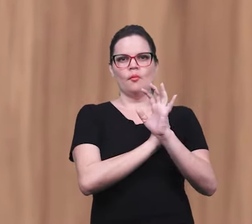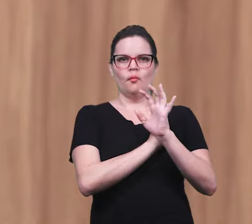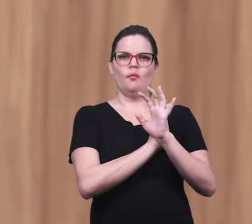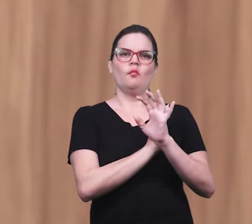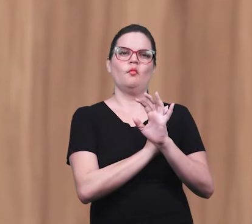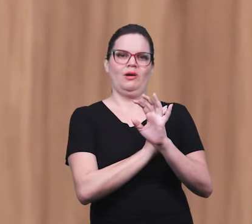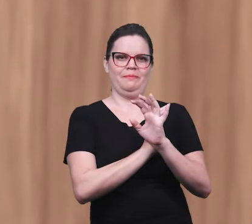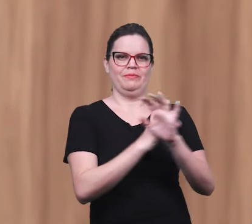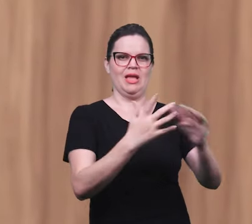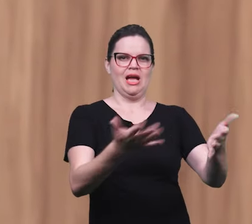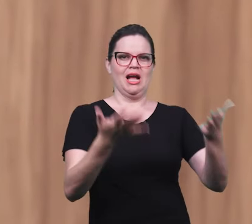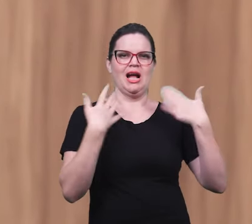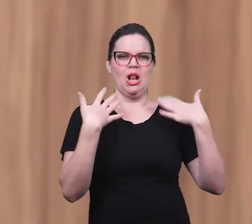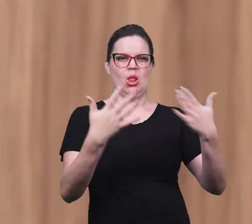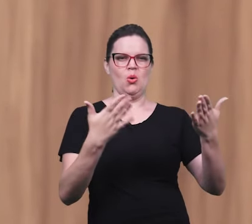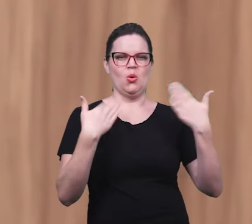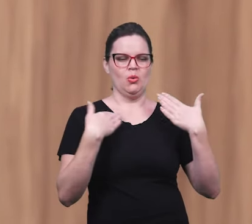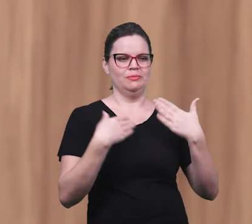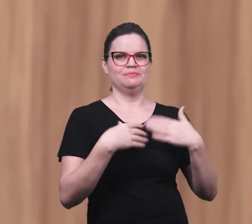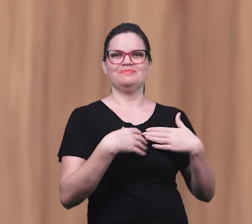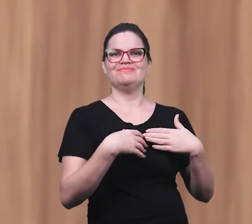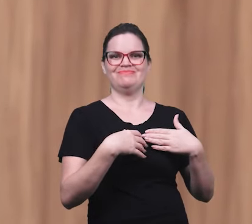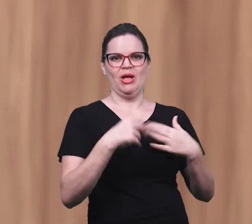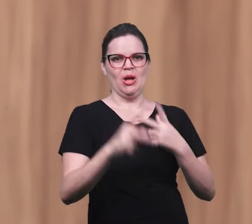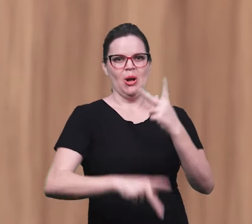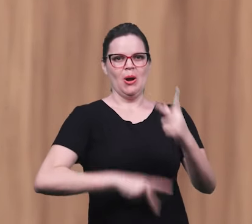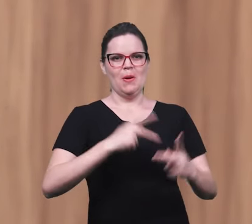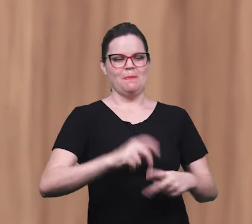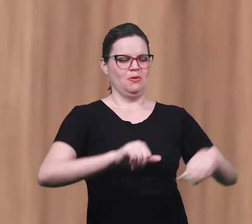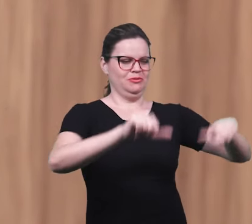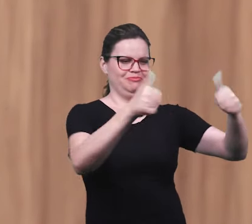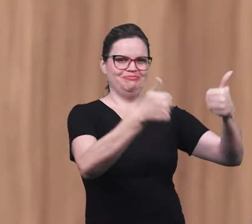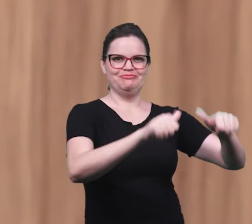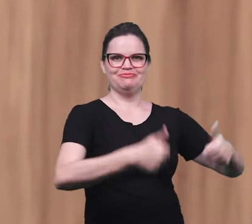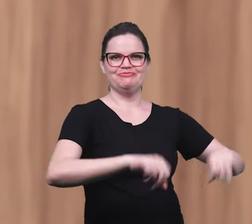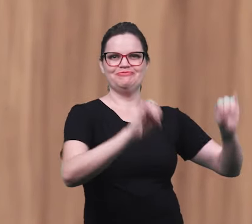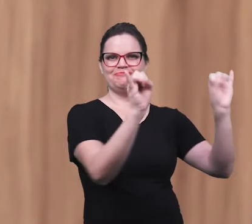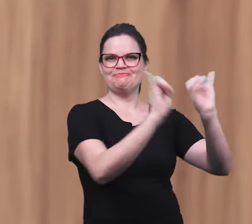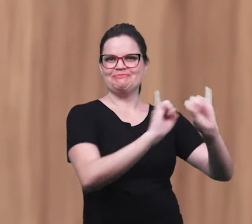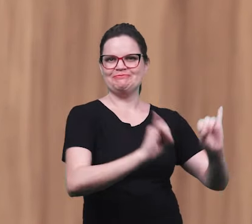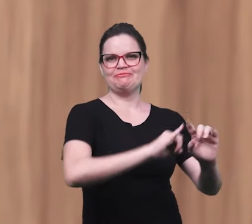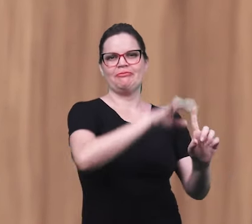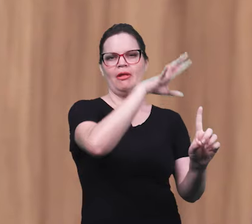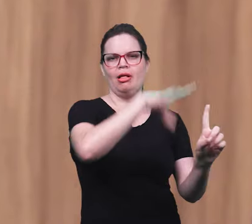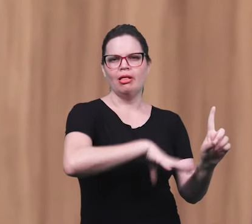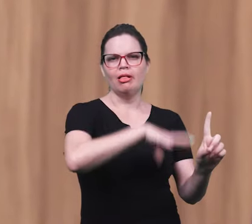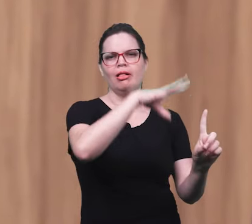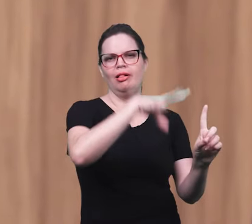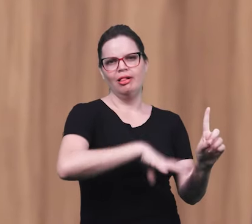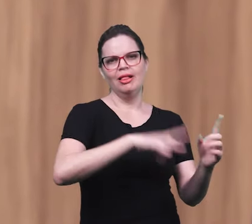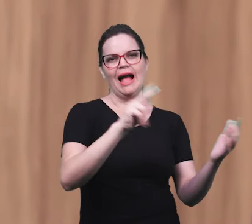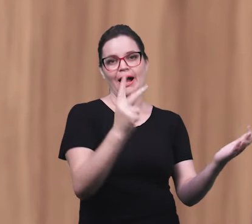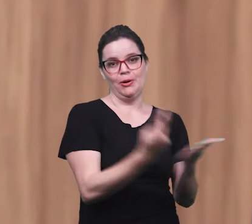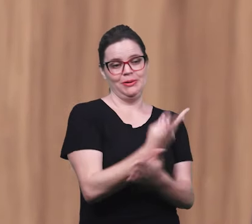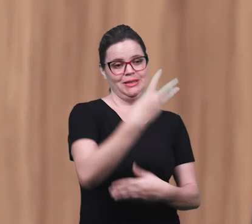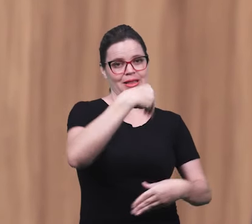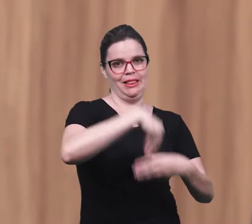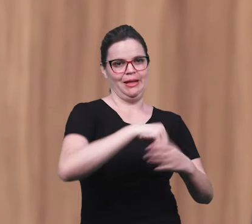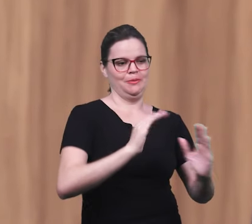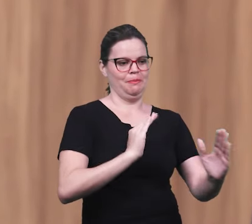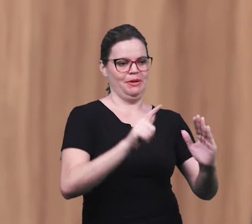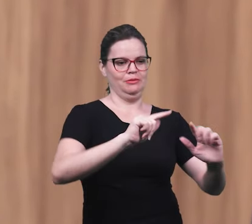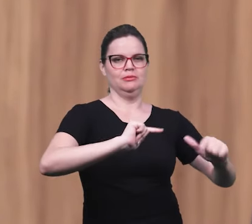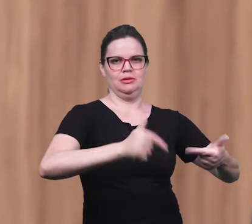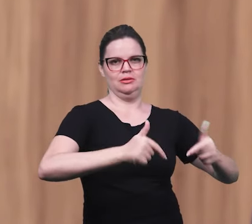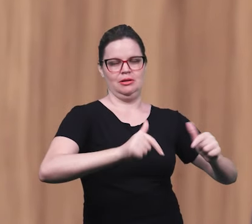insensibilidade, o povo voltado aos profetas de Baal. Então esse era o cenário. E Deus,